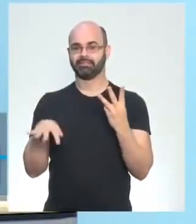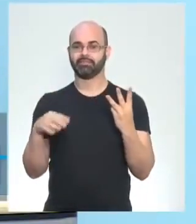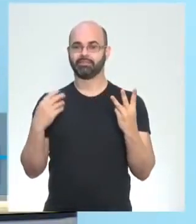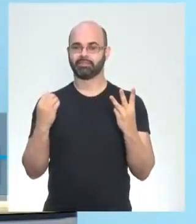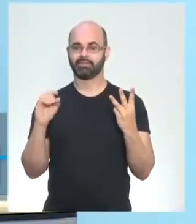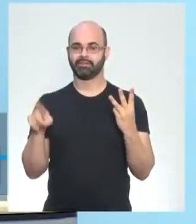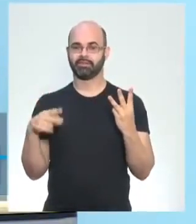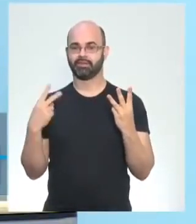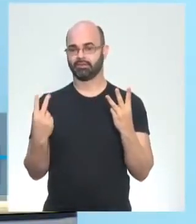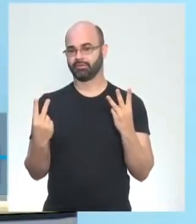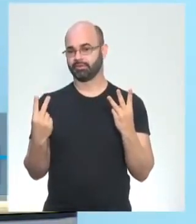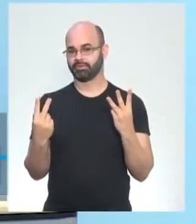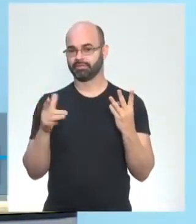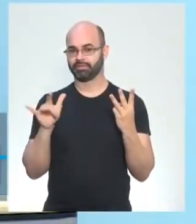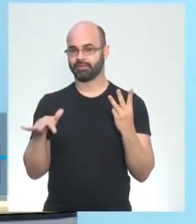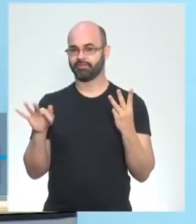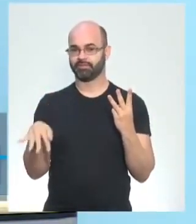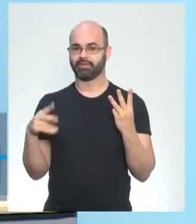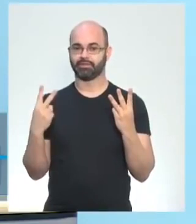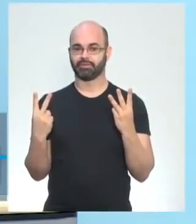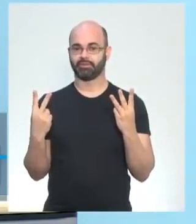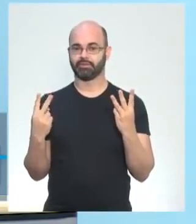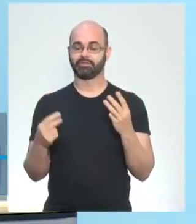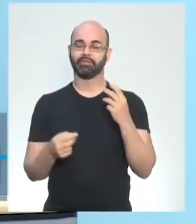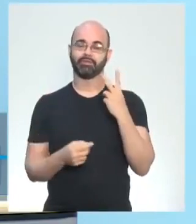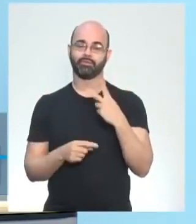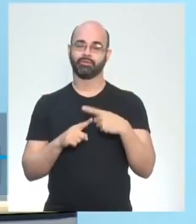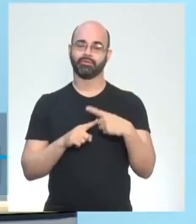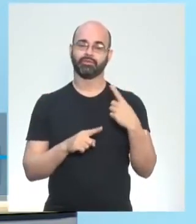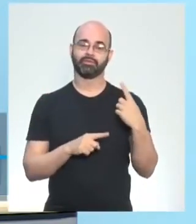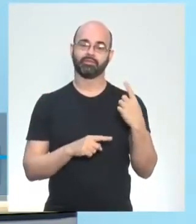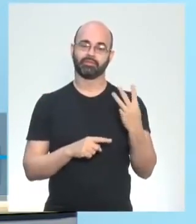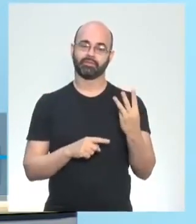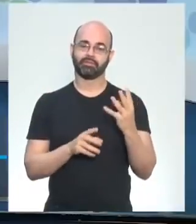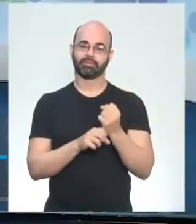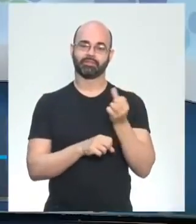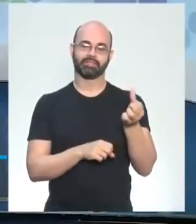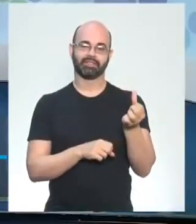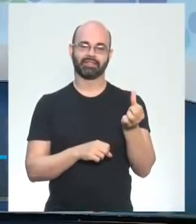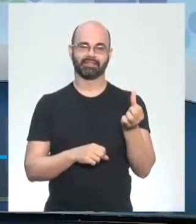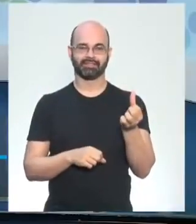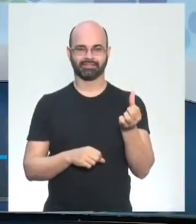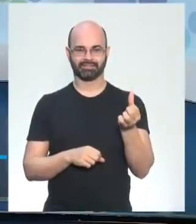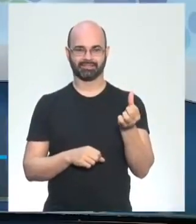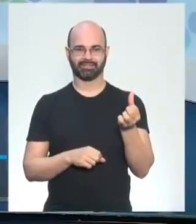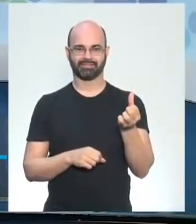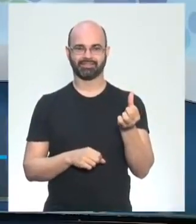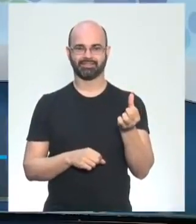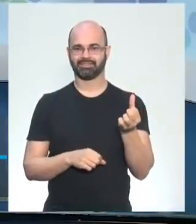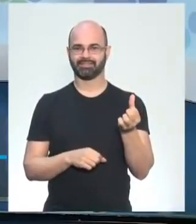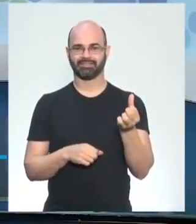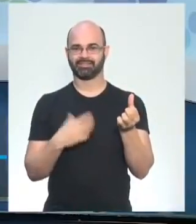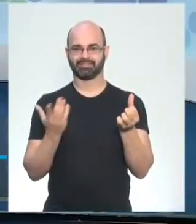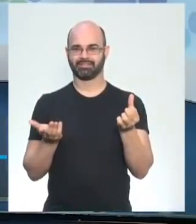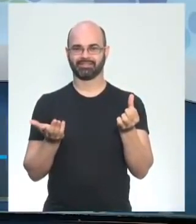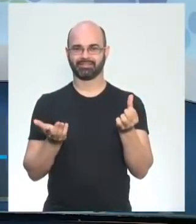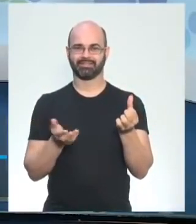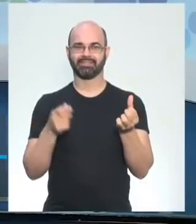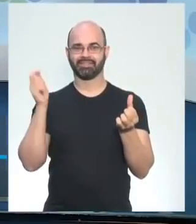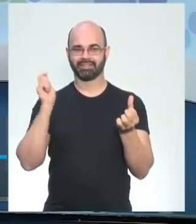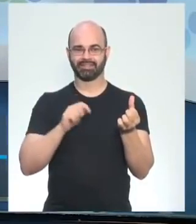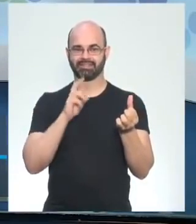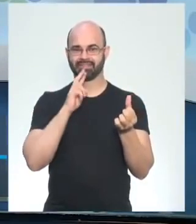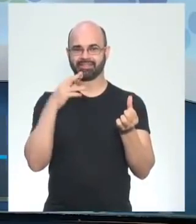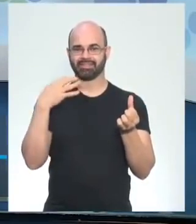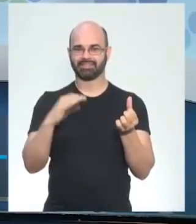0,2 termina com 2. Ok. Quando eu faço 2 vezes 3, já dá 6. Nossa, já eliminou todas as Todas. outras A única alternativas. alternativa que daria certo